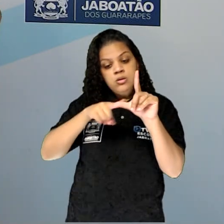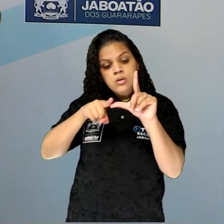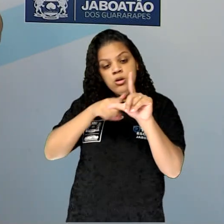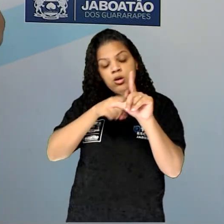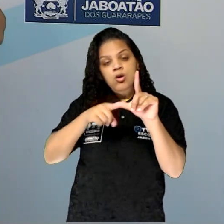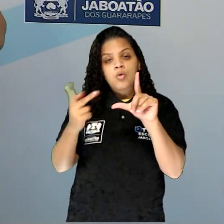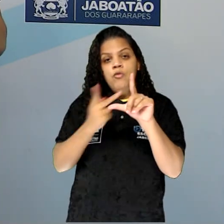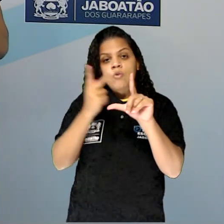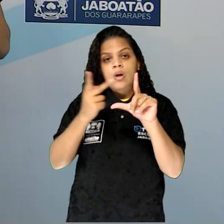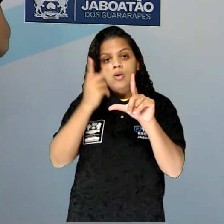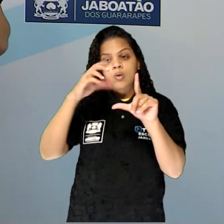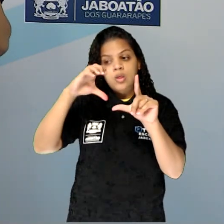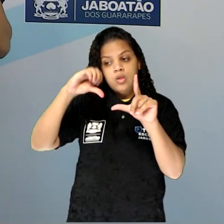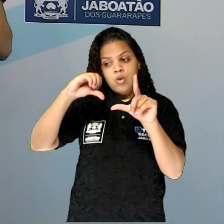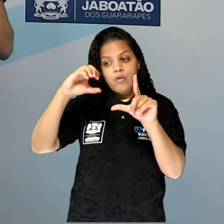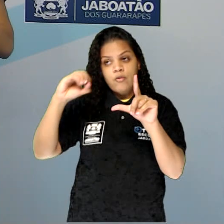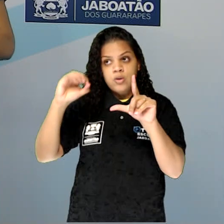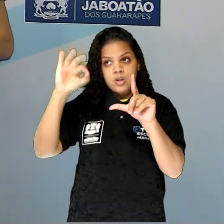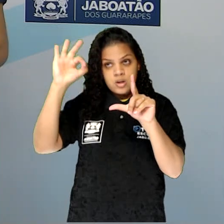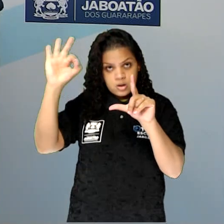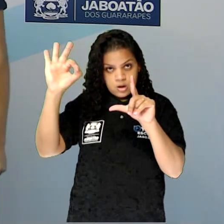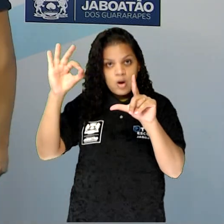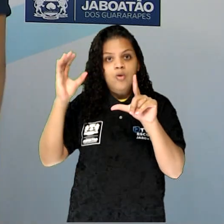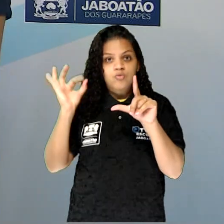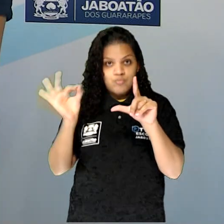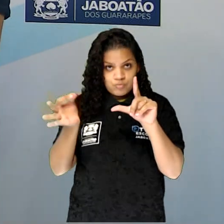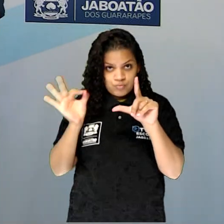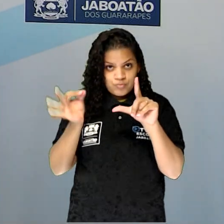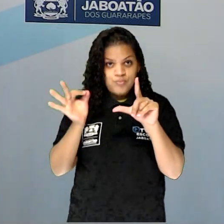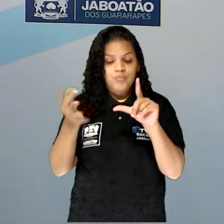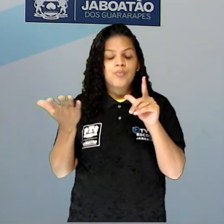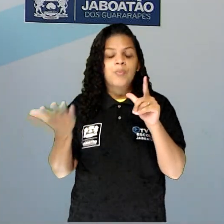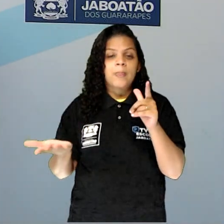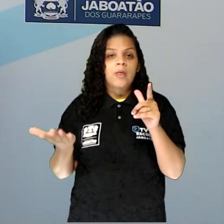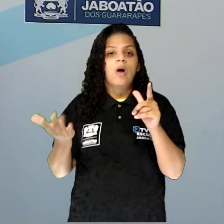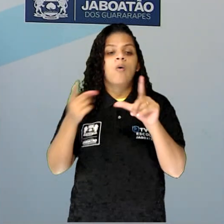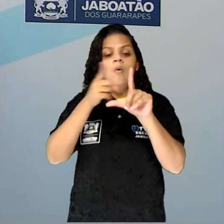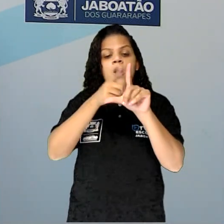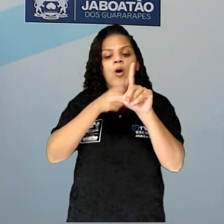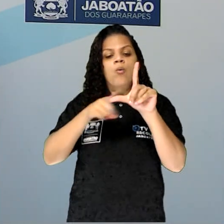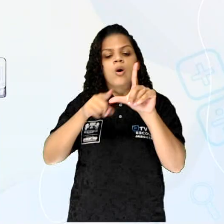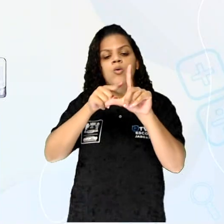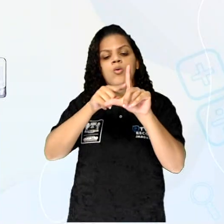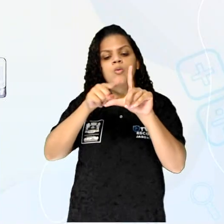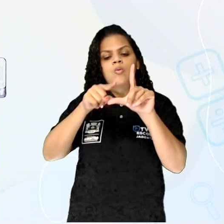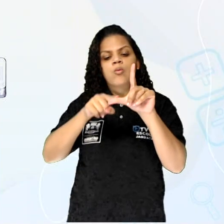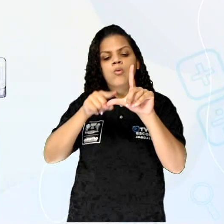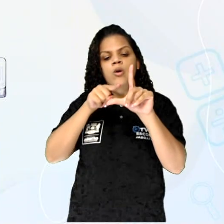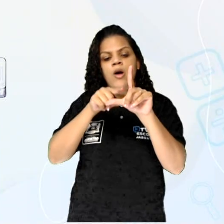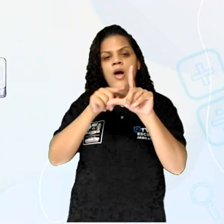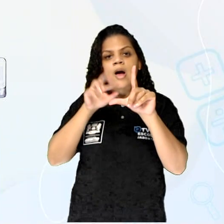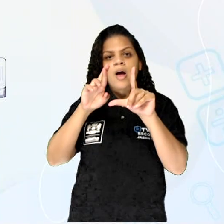graus exatamente 90 graus portanto é um ângulo reto